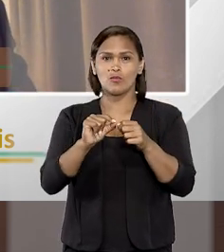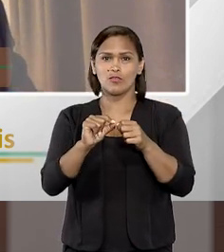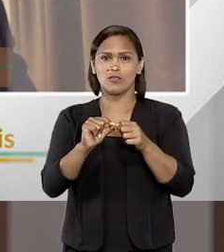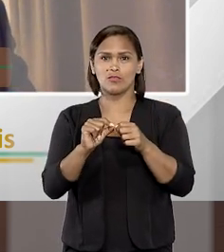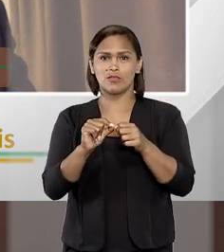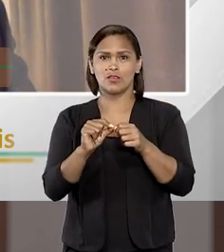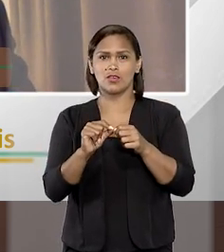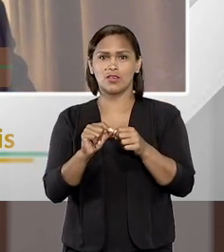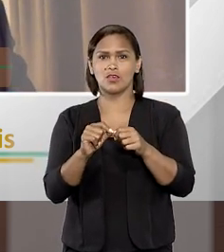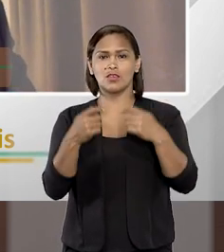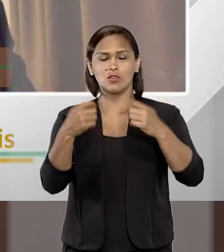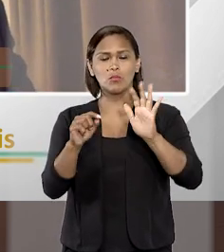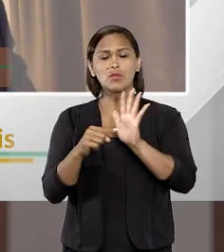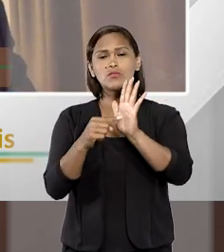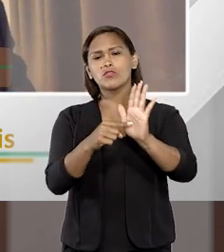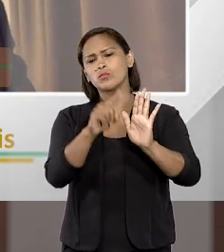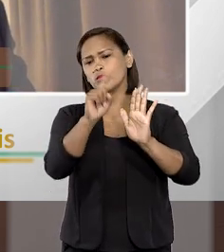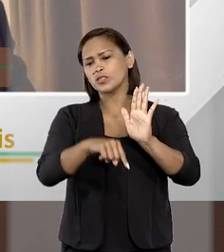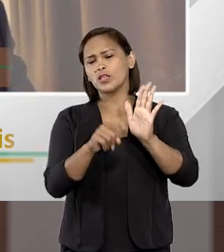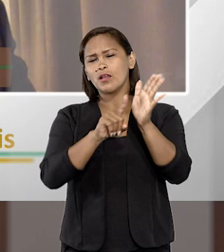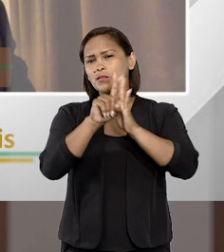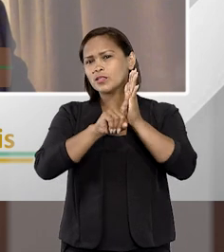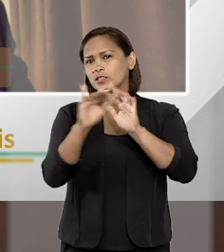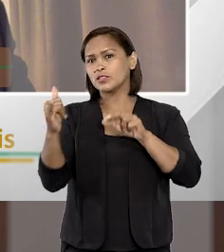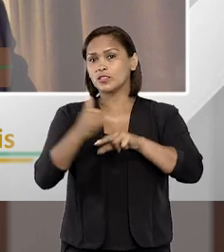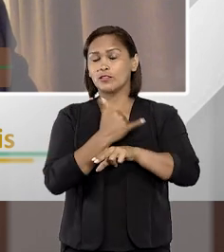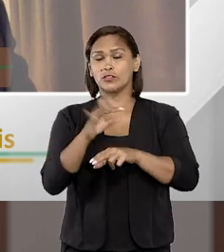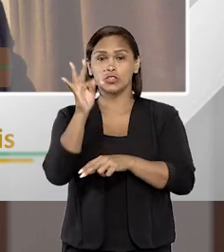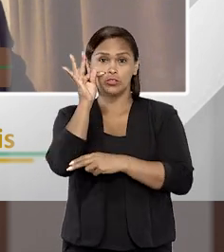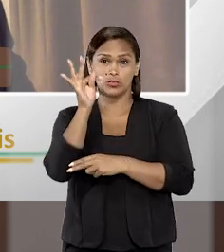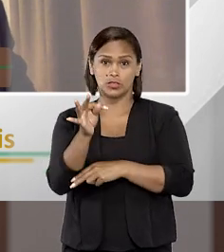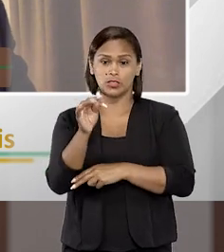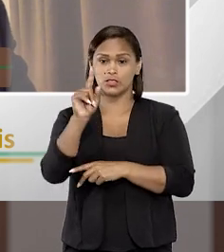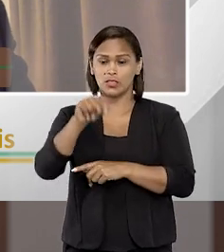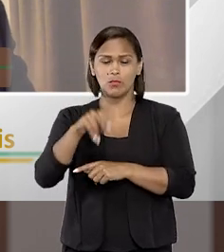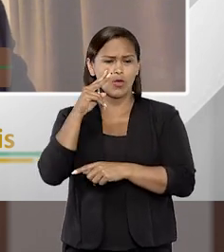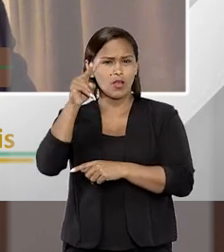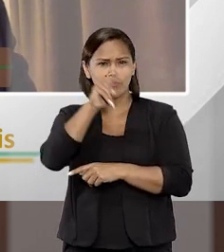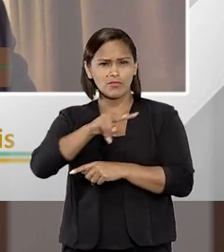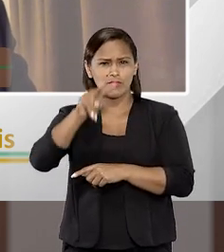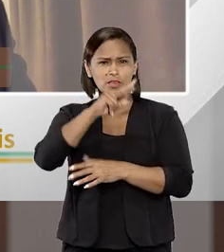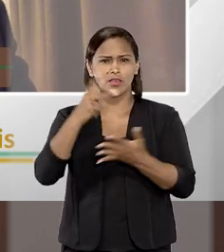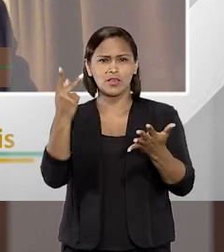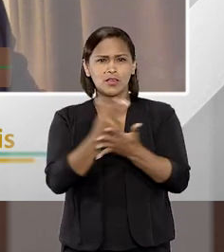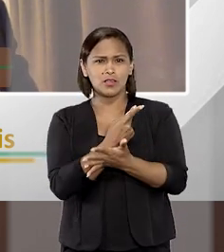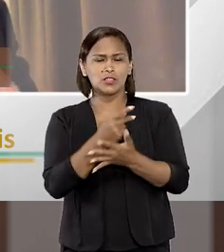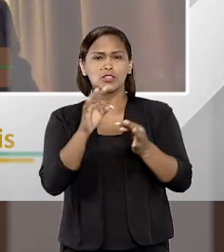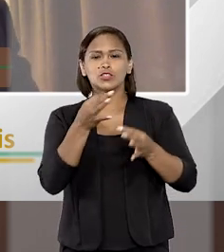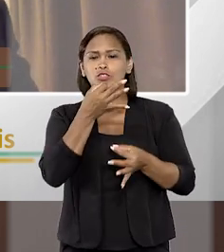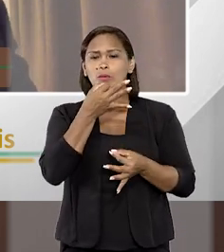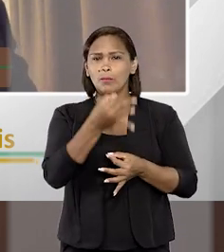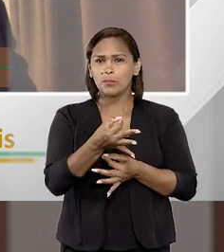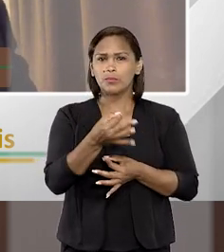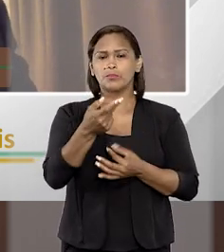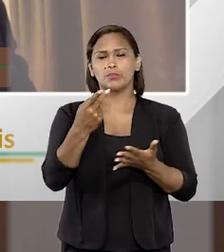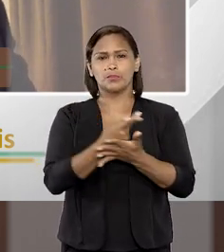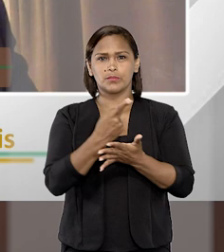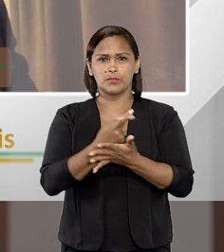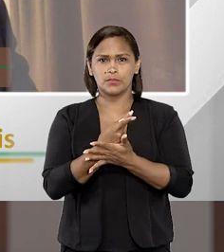feito oferecido para apreciação da vítima de eventual ocorrência de sugestões